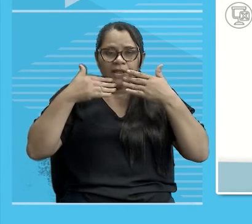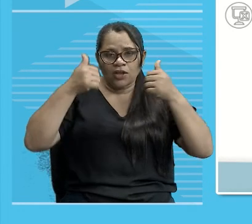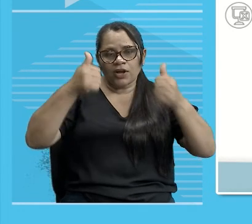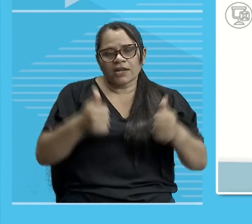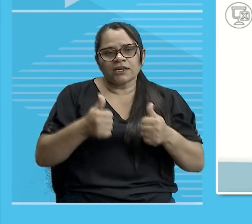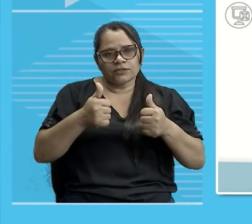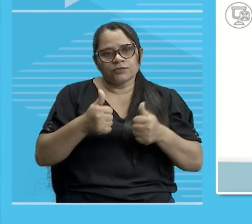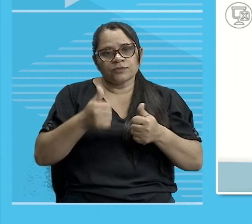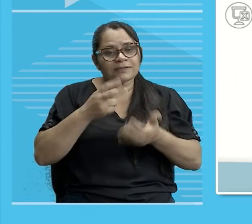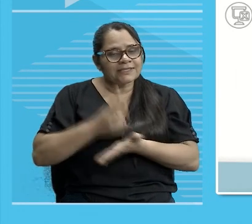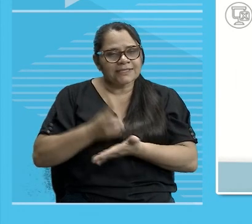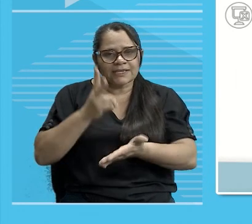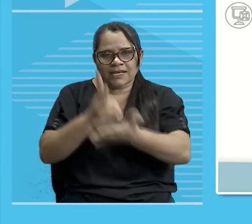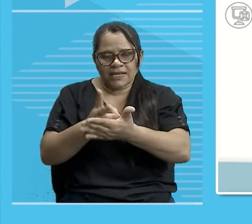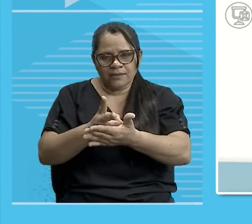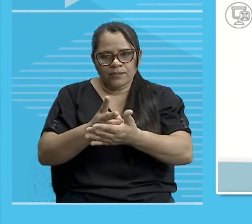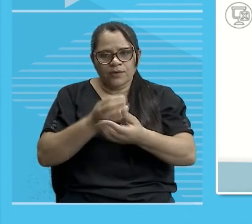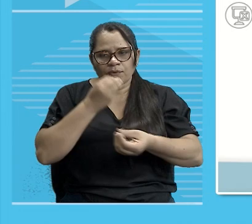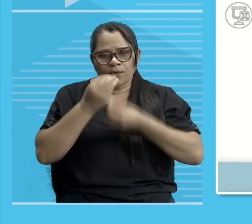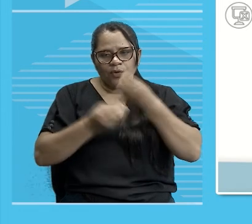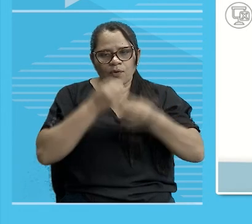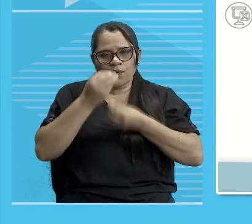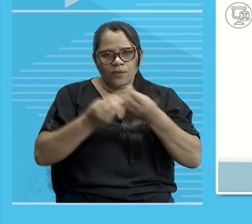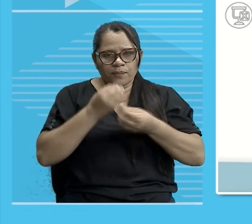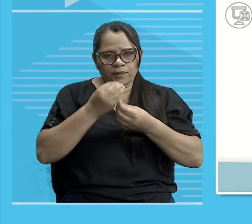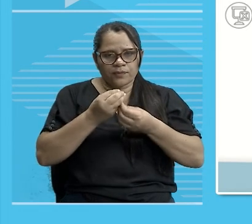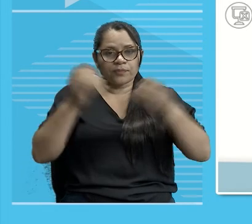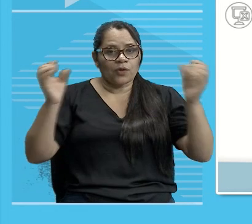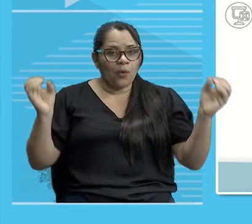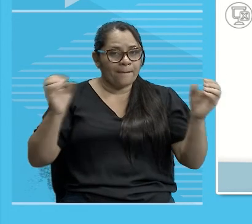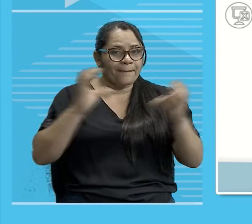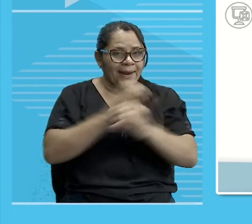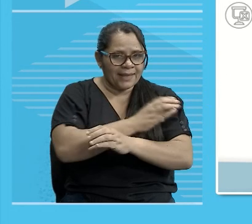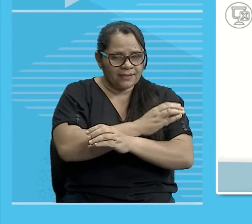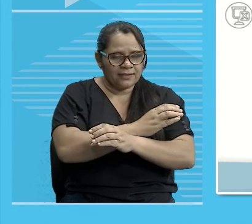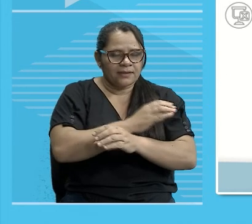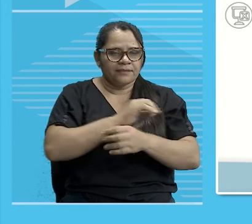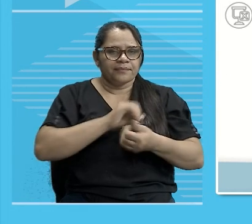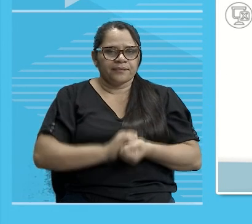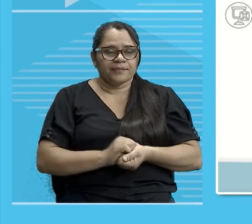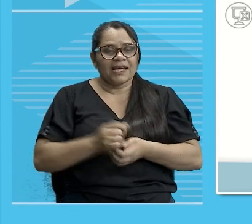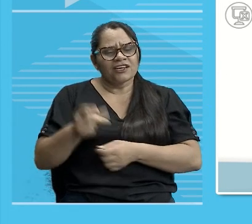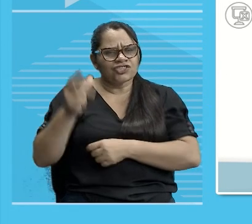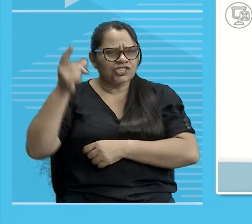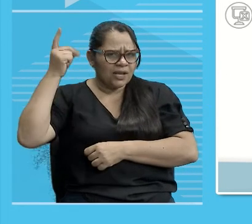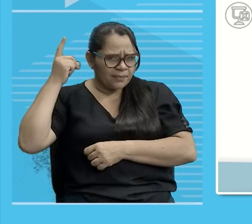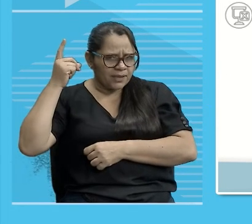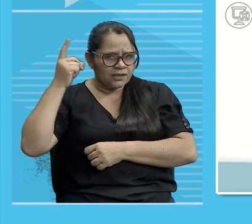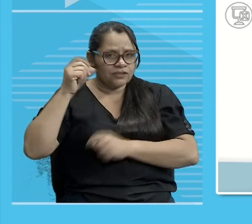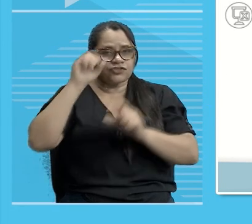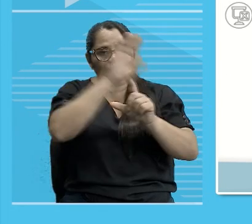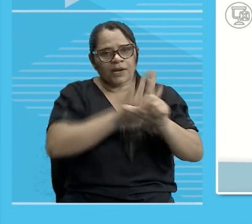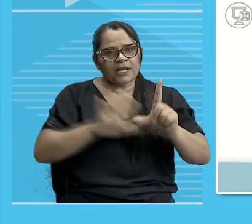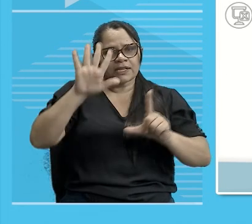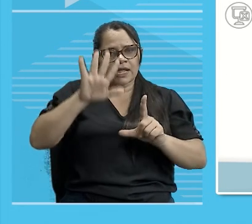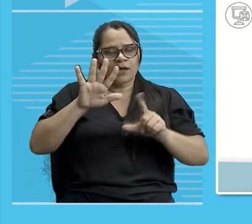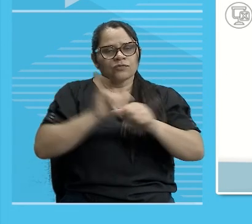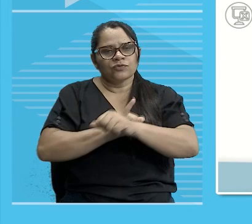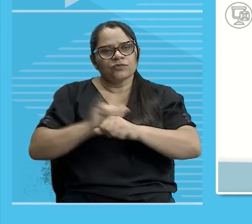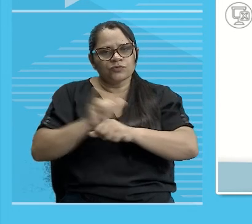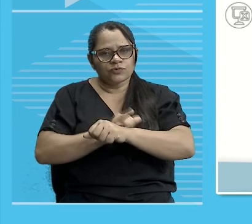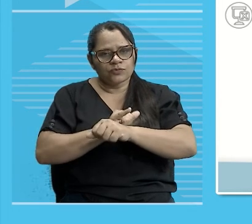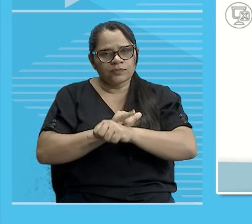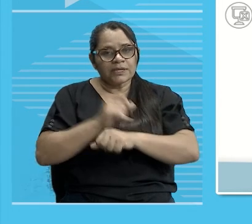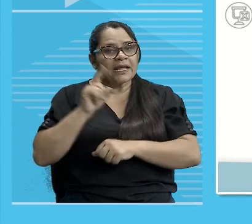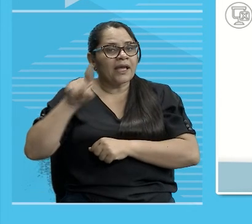tá bom cada vez mais complexas completas antigamente um canal do YouTube era uma pessoa